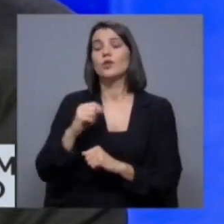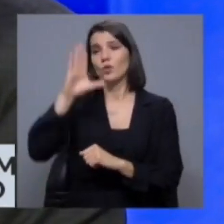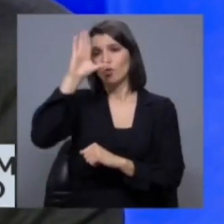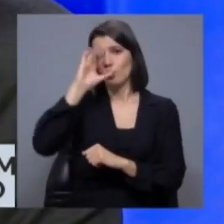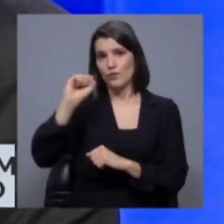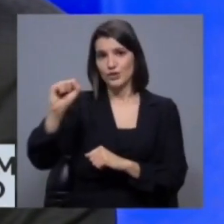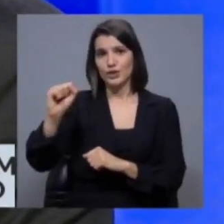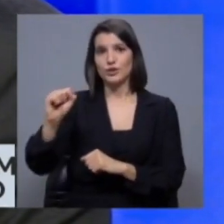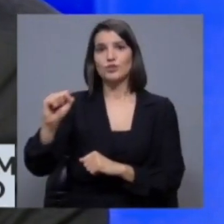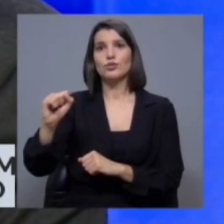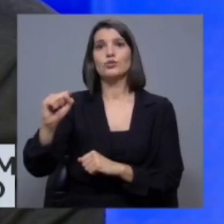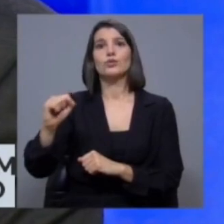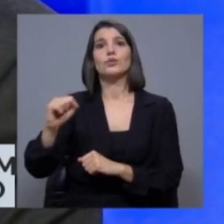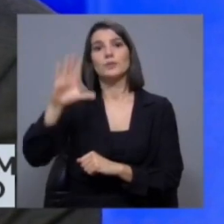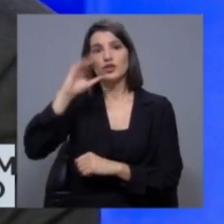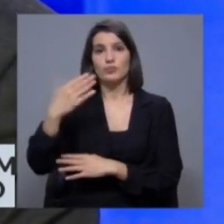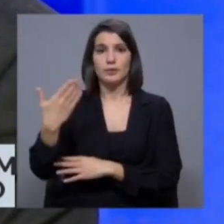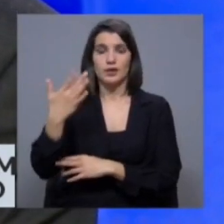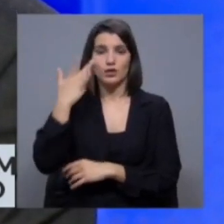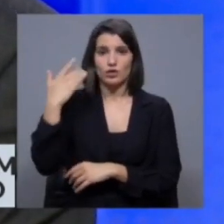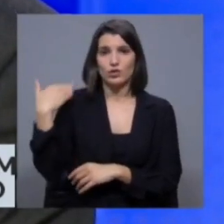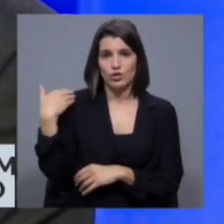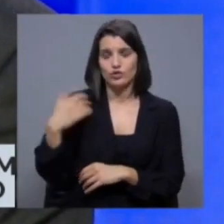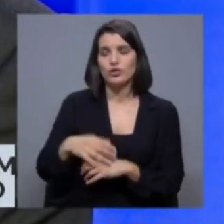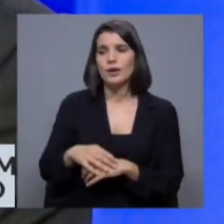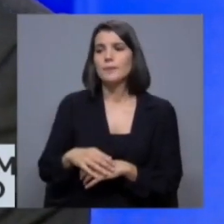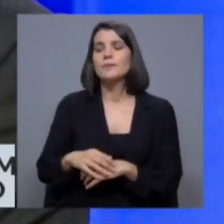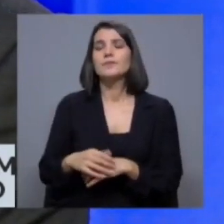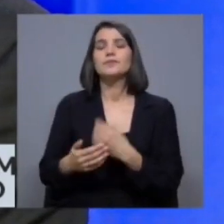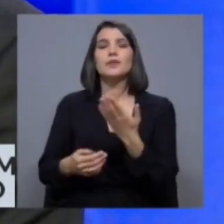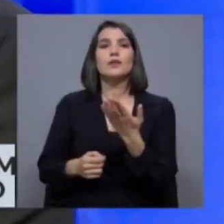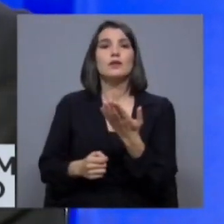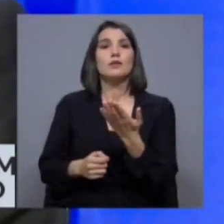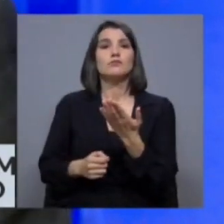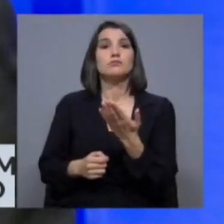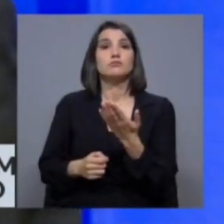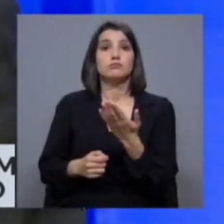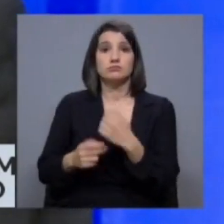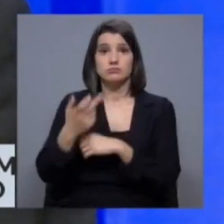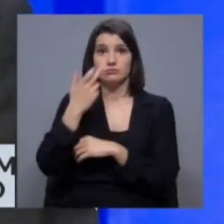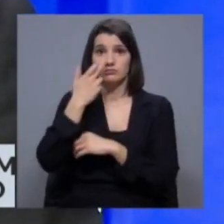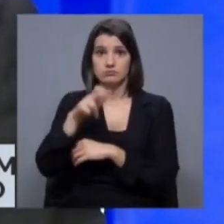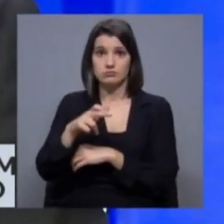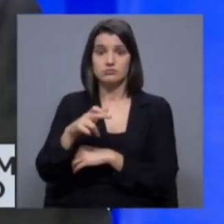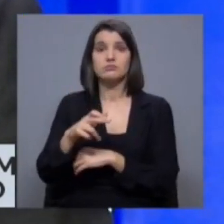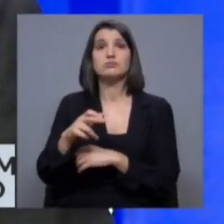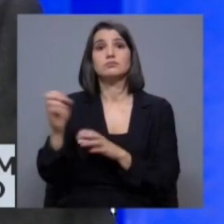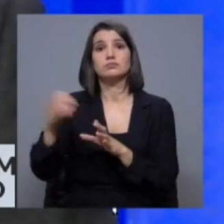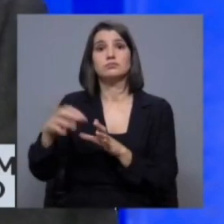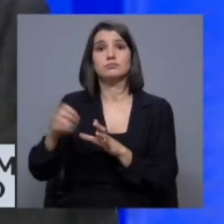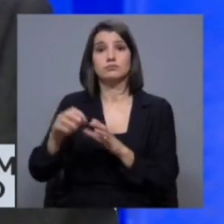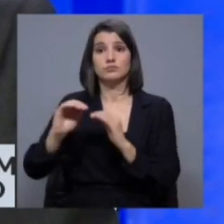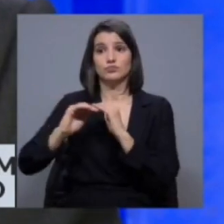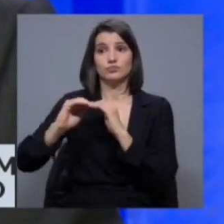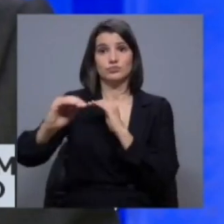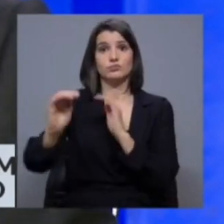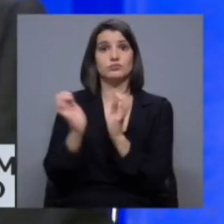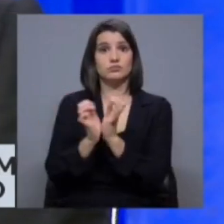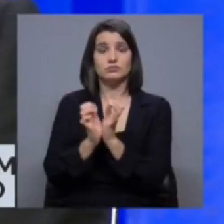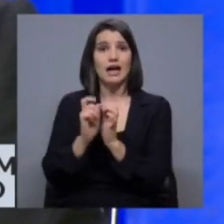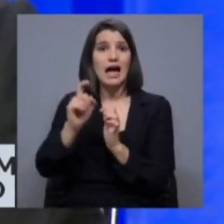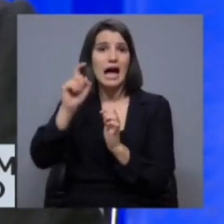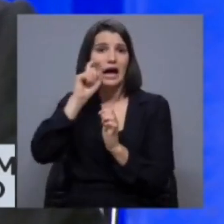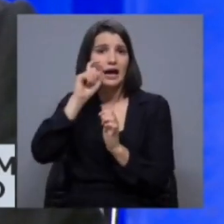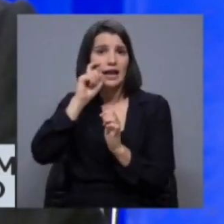govern o primeiro este António Costa as pensões através do fundo situação financeira da Segurança Social não